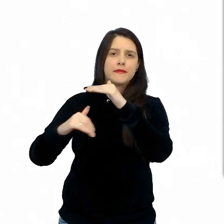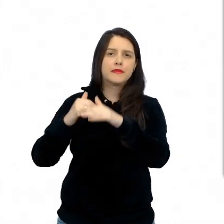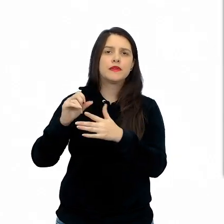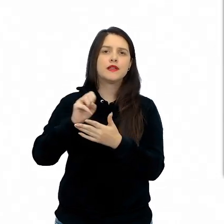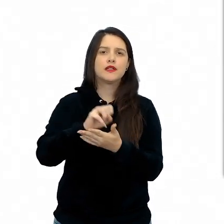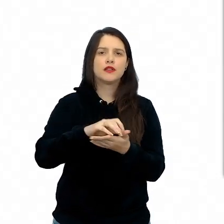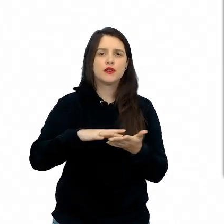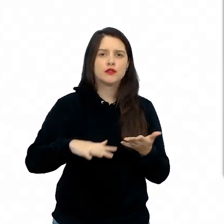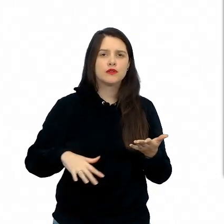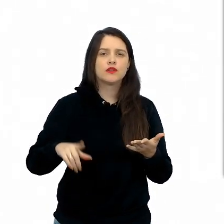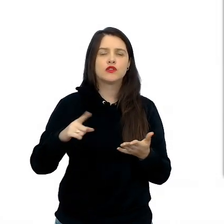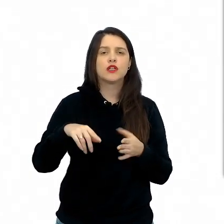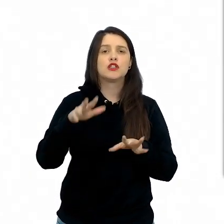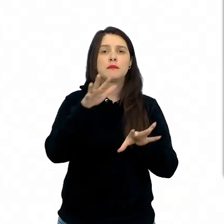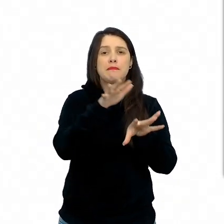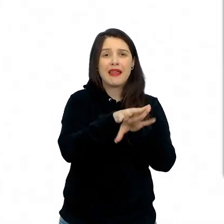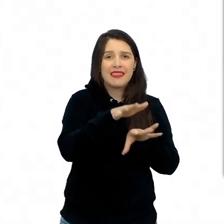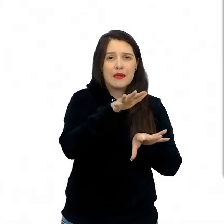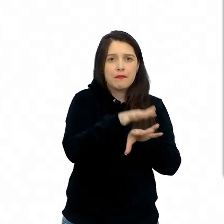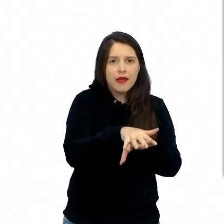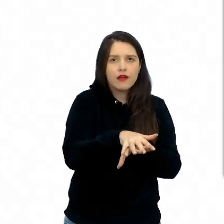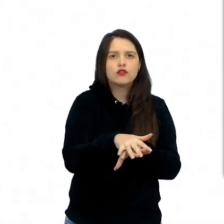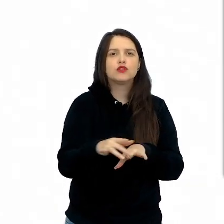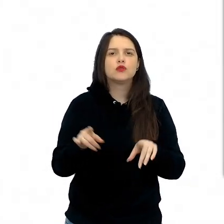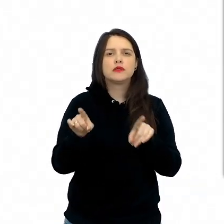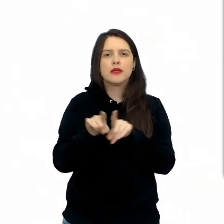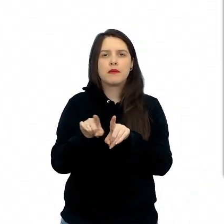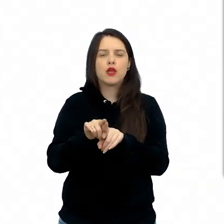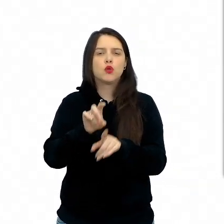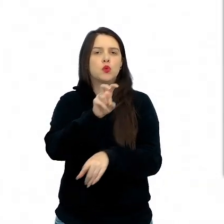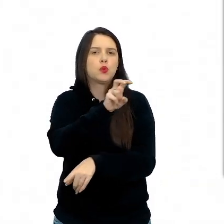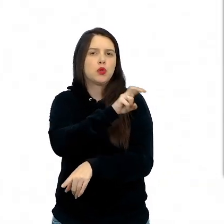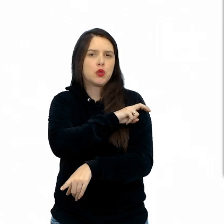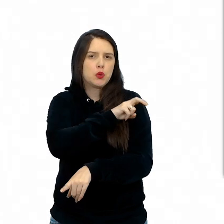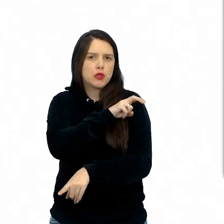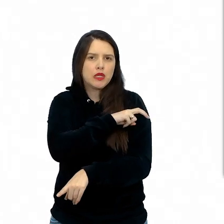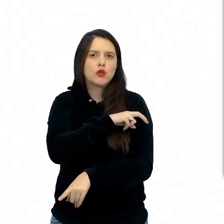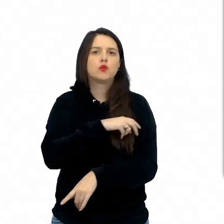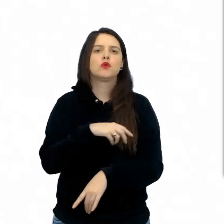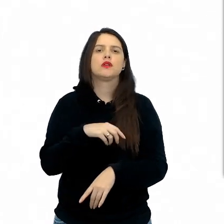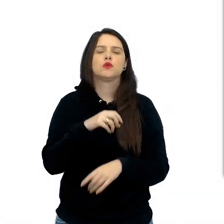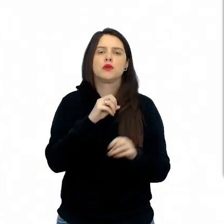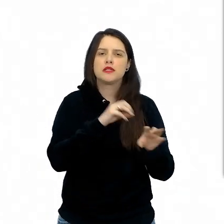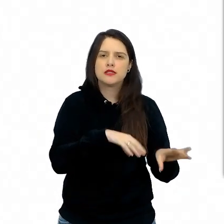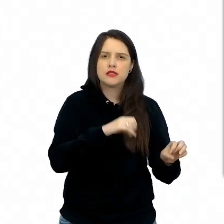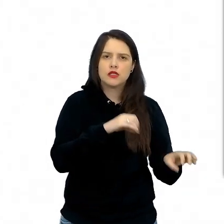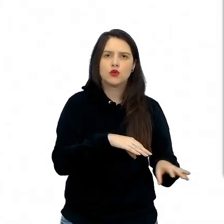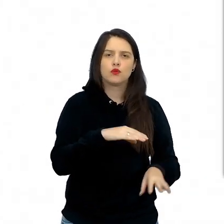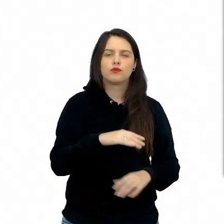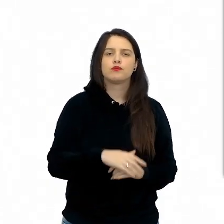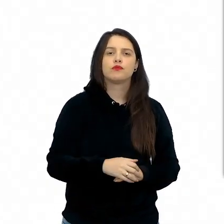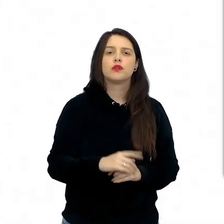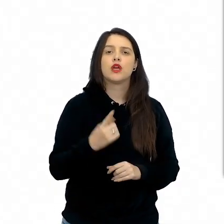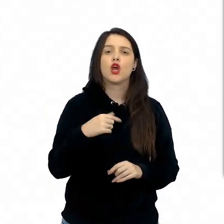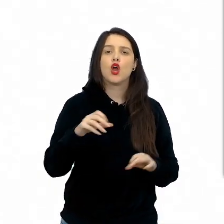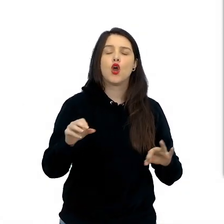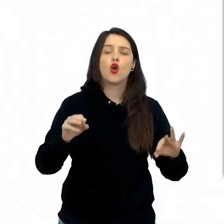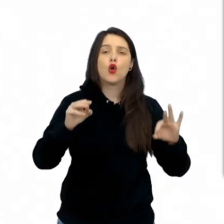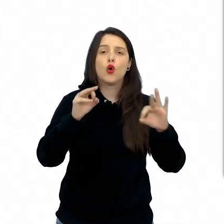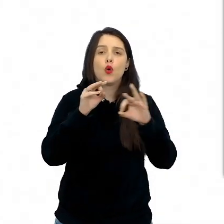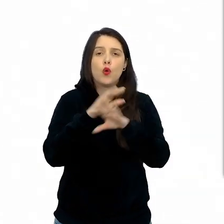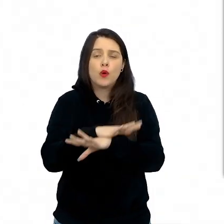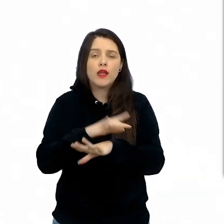habilidade 20 de matemática do 5º ano do ensino fundamental, né, que diz concluir por meio